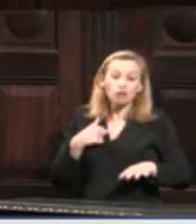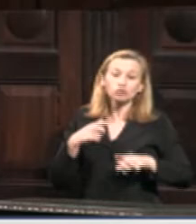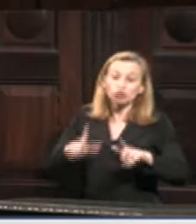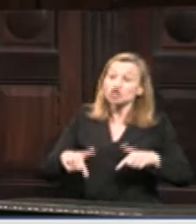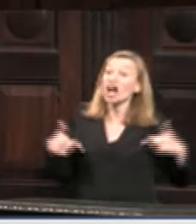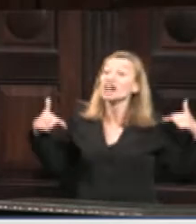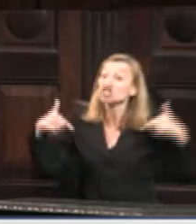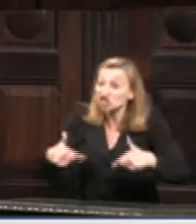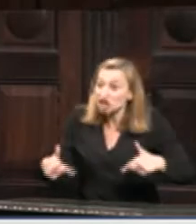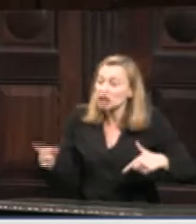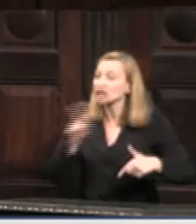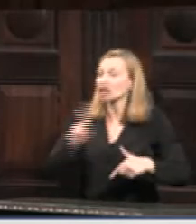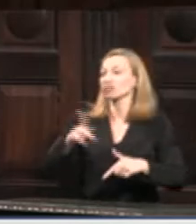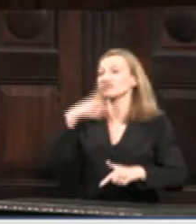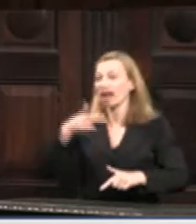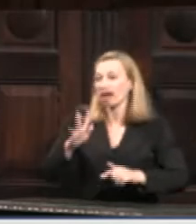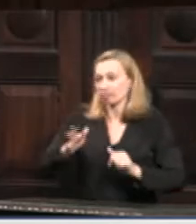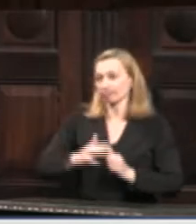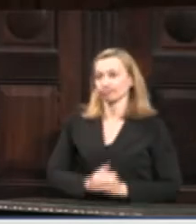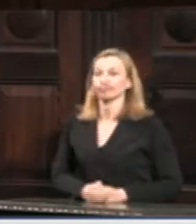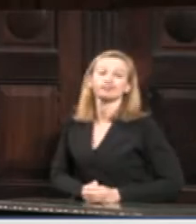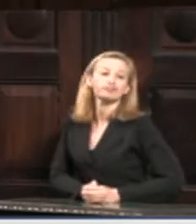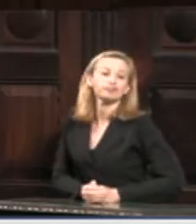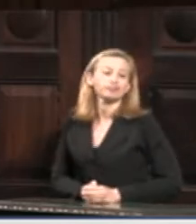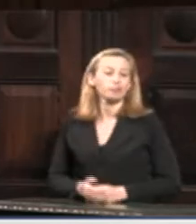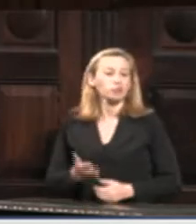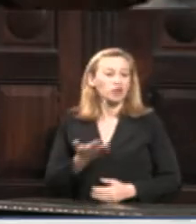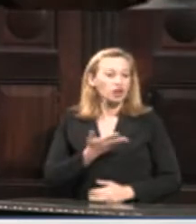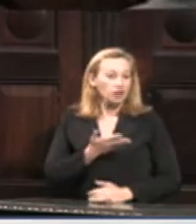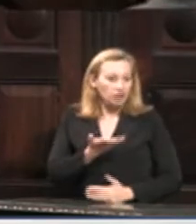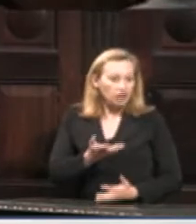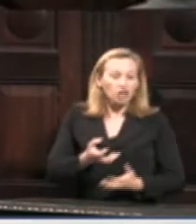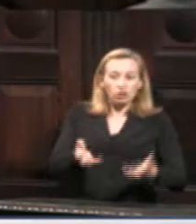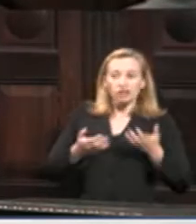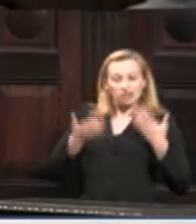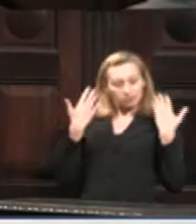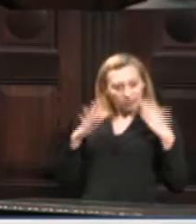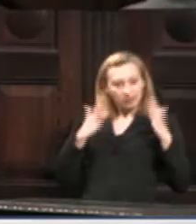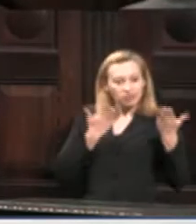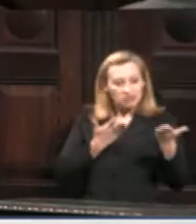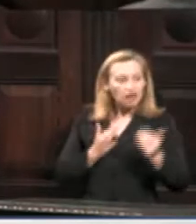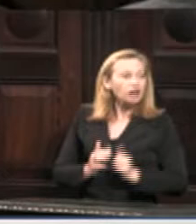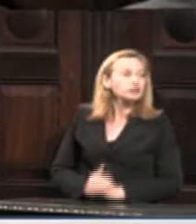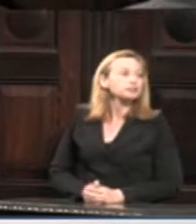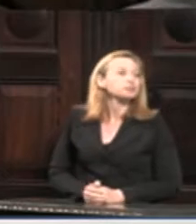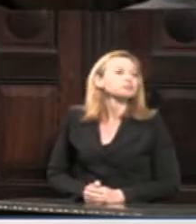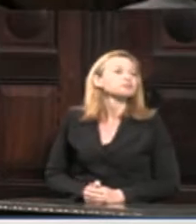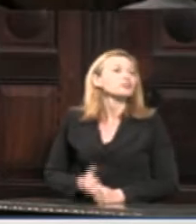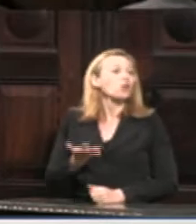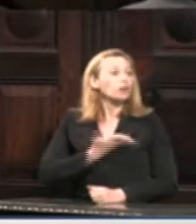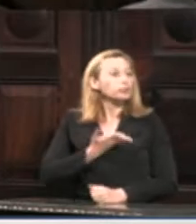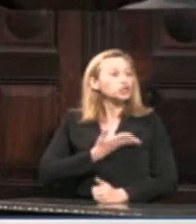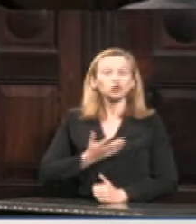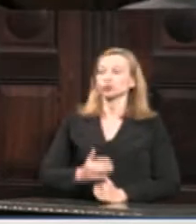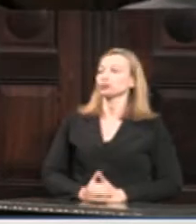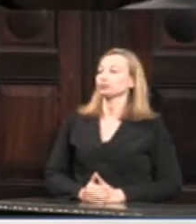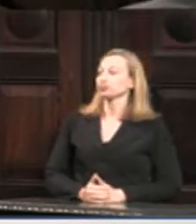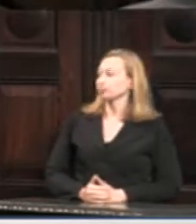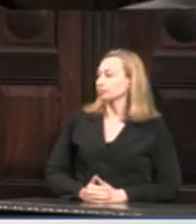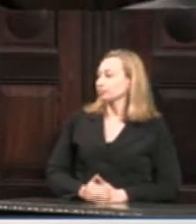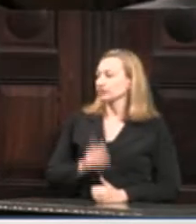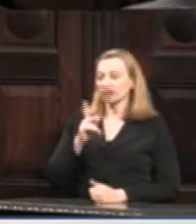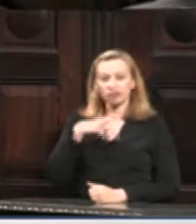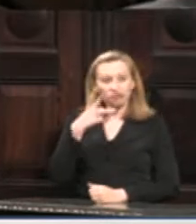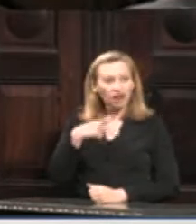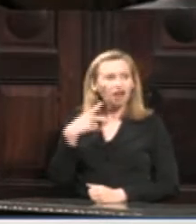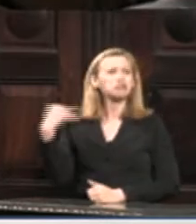parte ao deputado Tiago Pampolha. Bom, queria cumprimentar a fala de Vossa Excelência, dizer que é